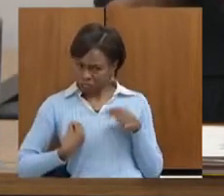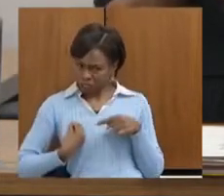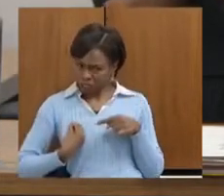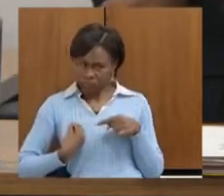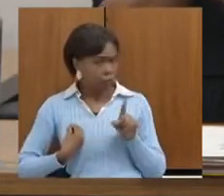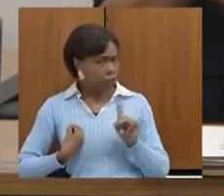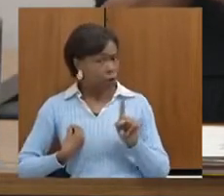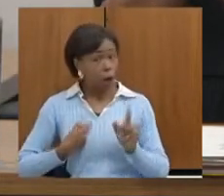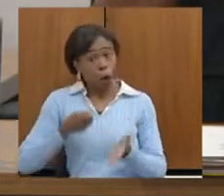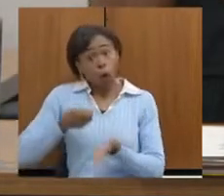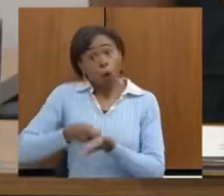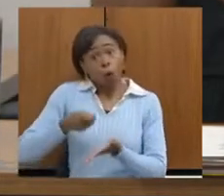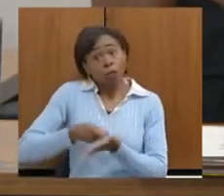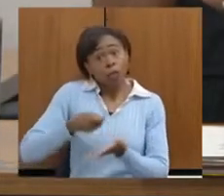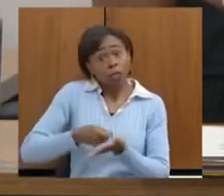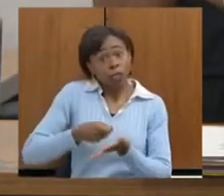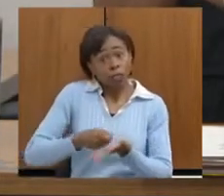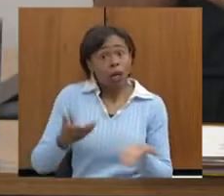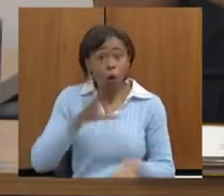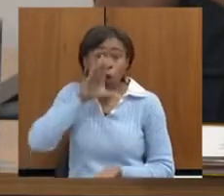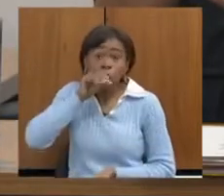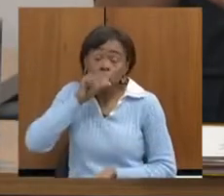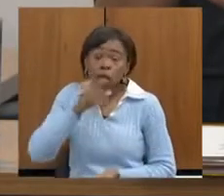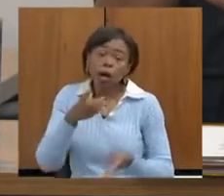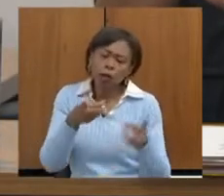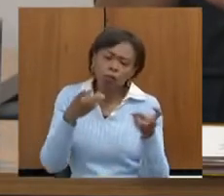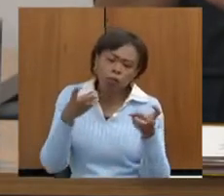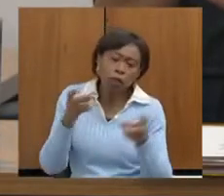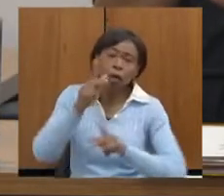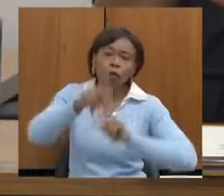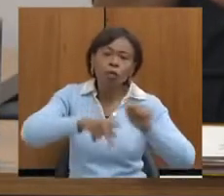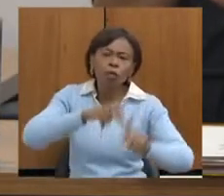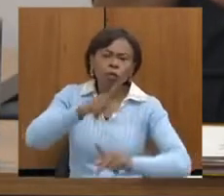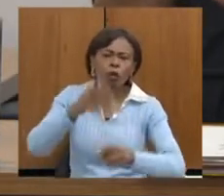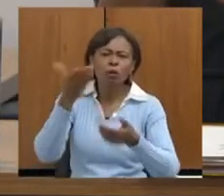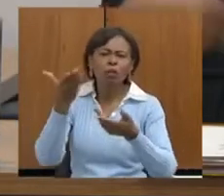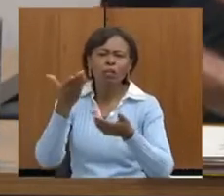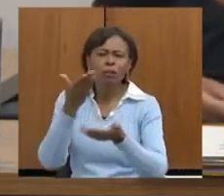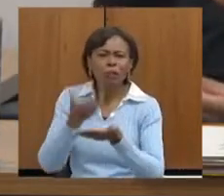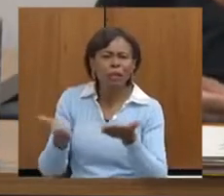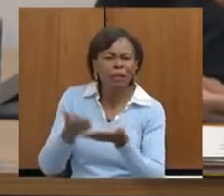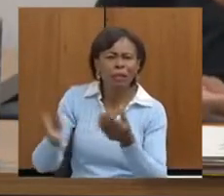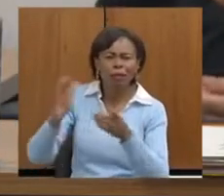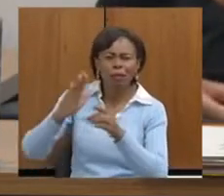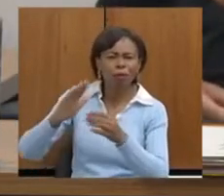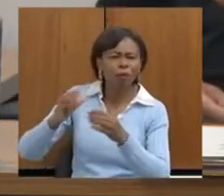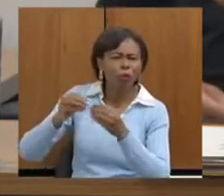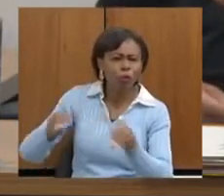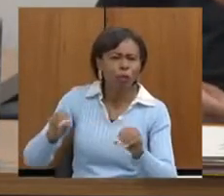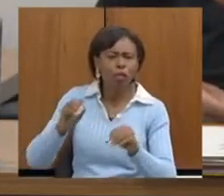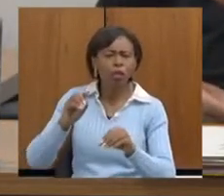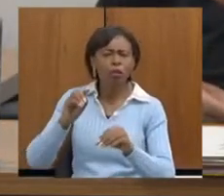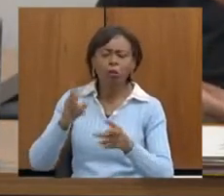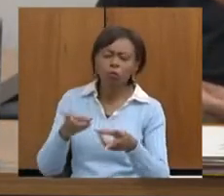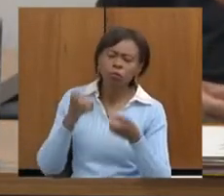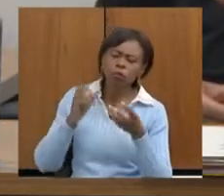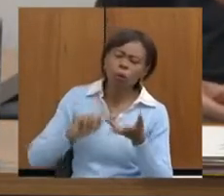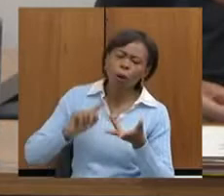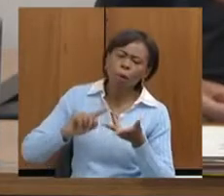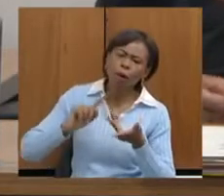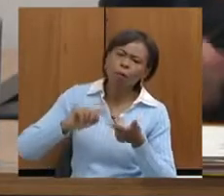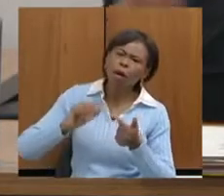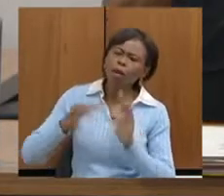pública ouvir as pessoas atingidas entender o que está acontecendo e transformai